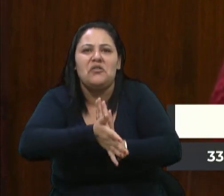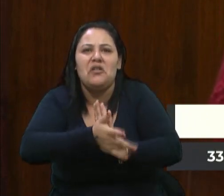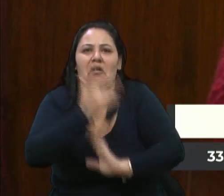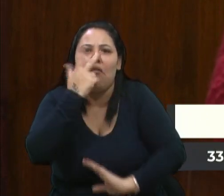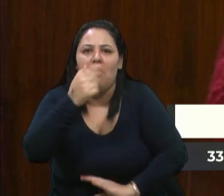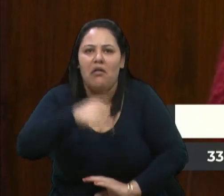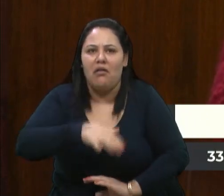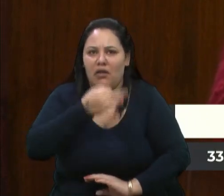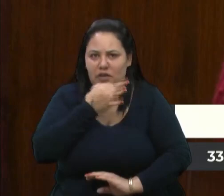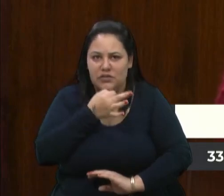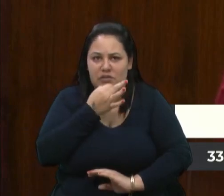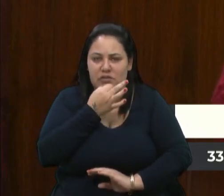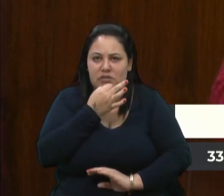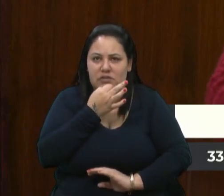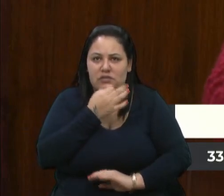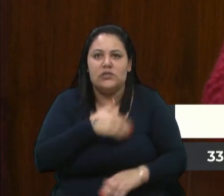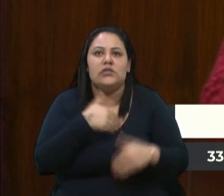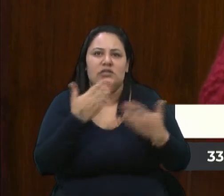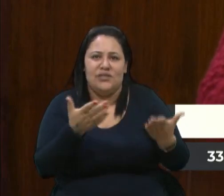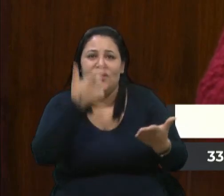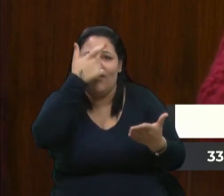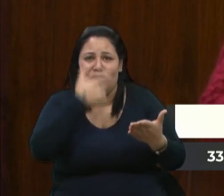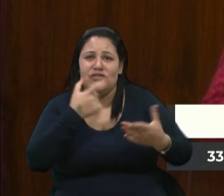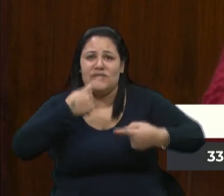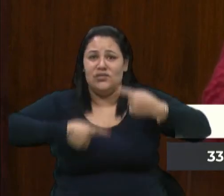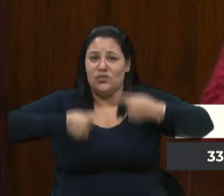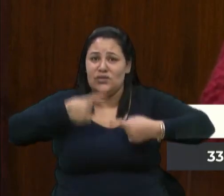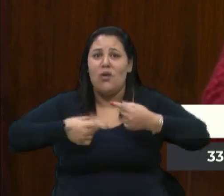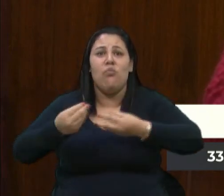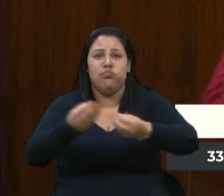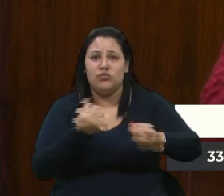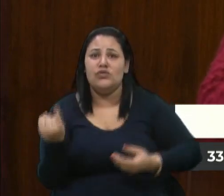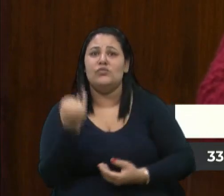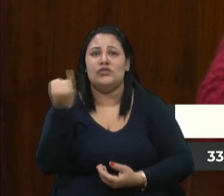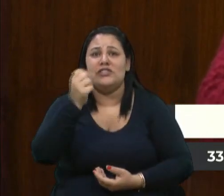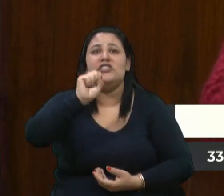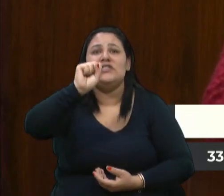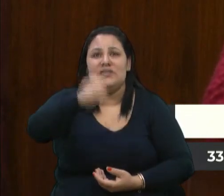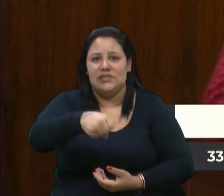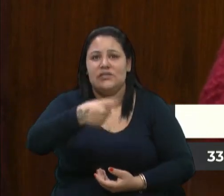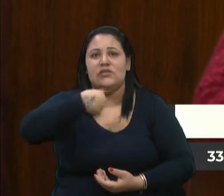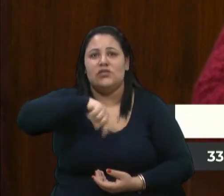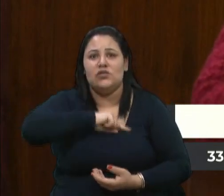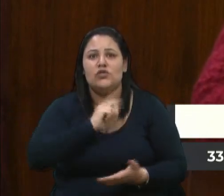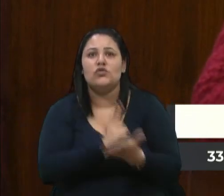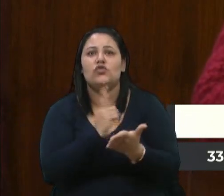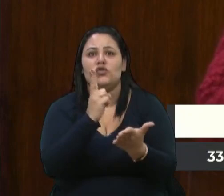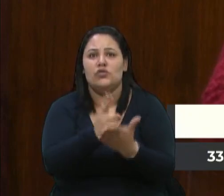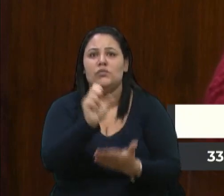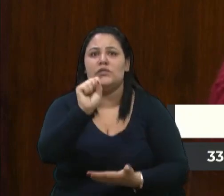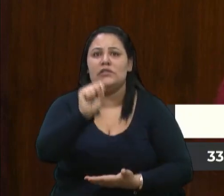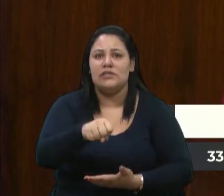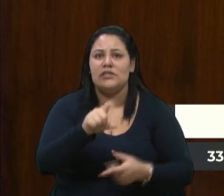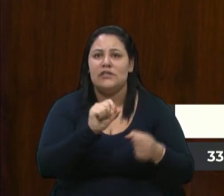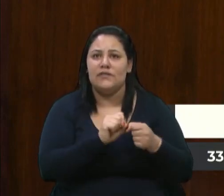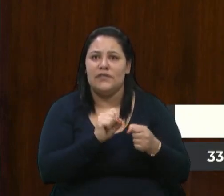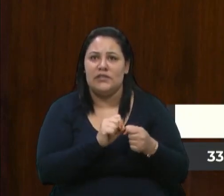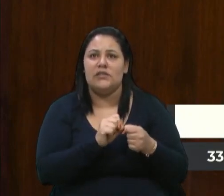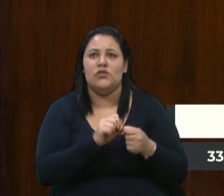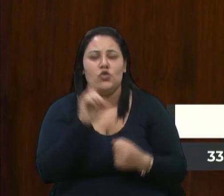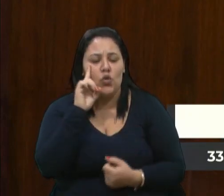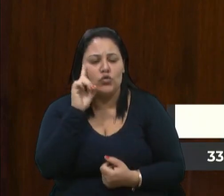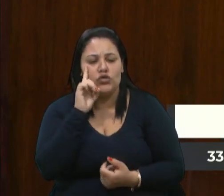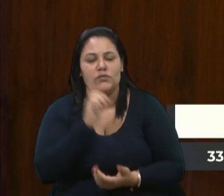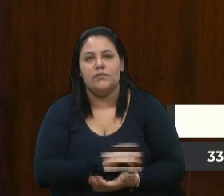aqui. Então, eu acho que essa discussão é muito importante que nós continuamos e façamos ela cotidianamente.